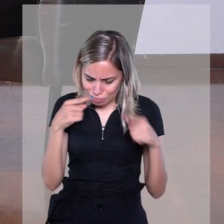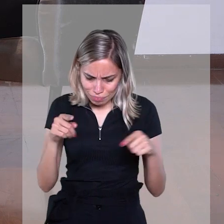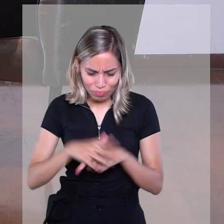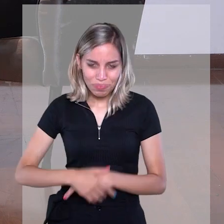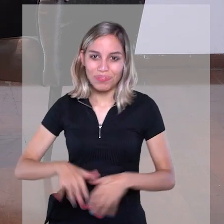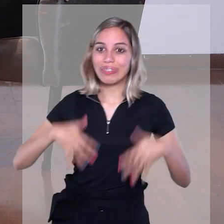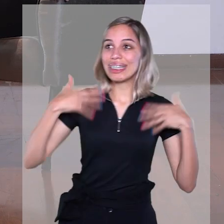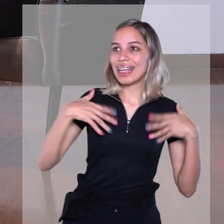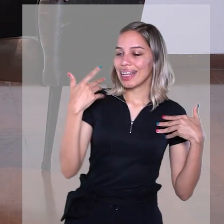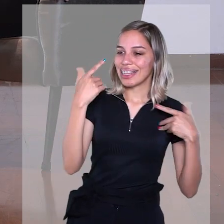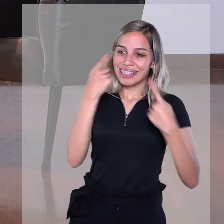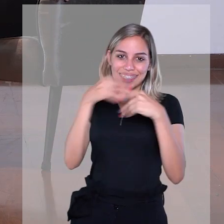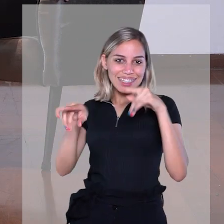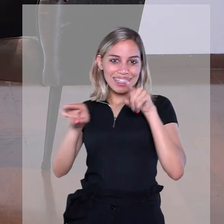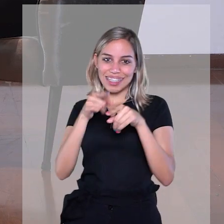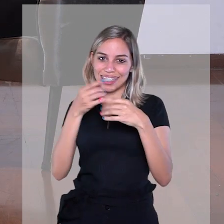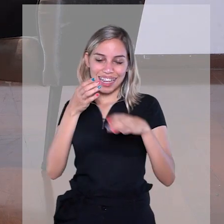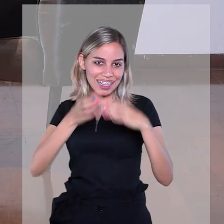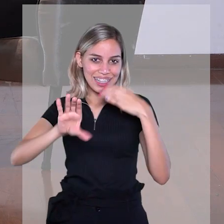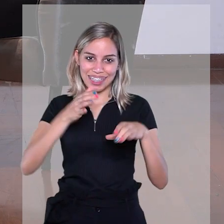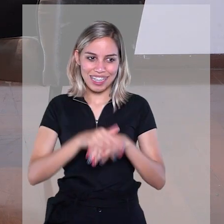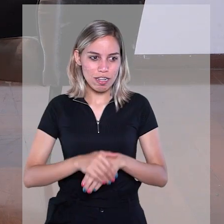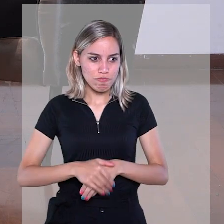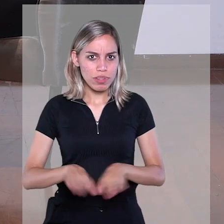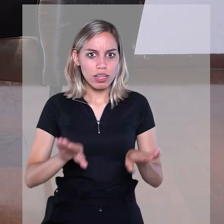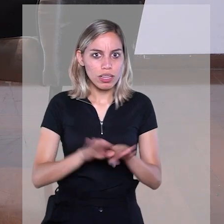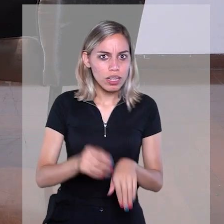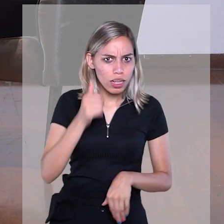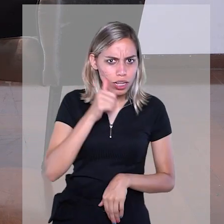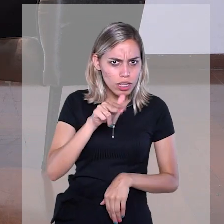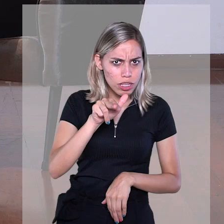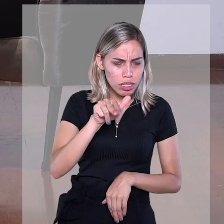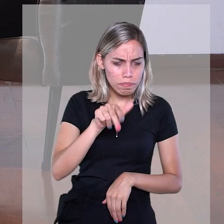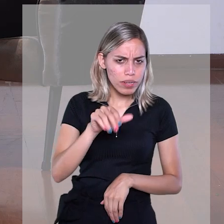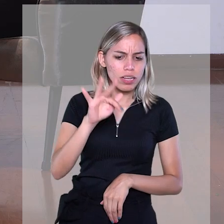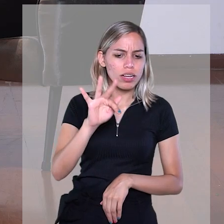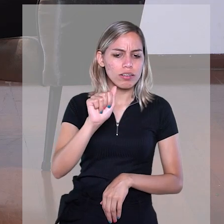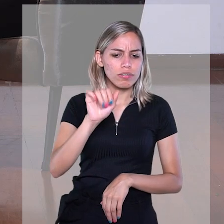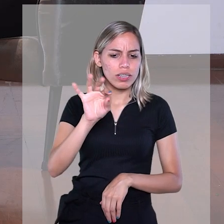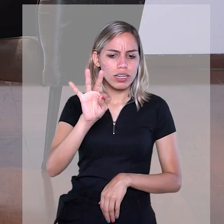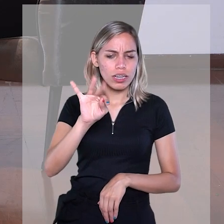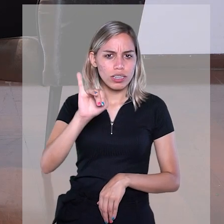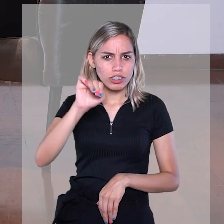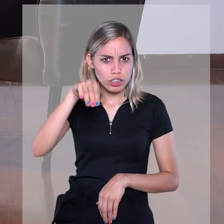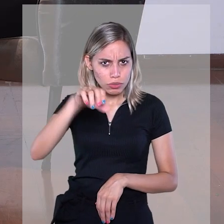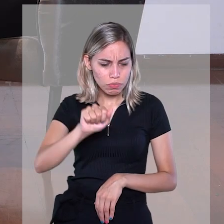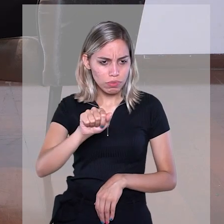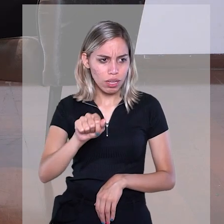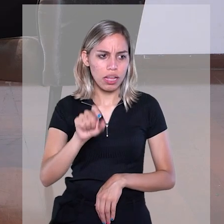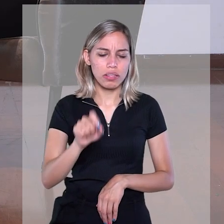irmã Fátima, que leva outras sonoridades para casa, né? É quem vai